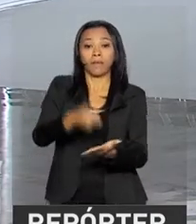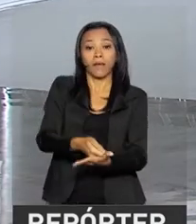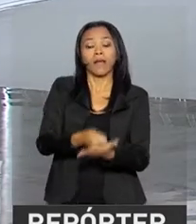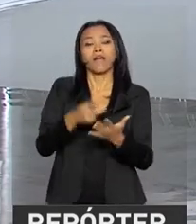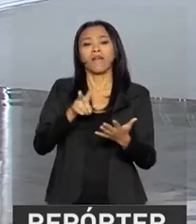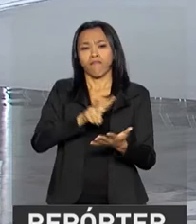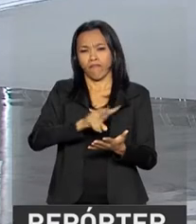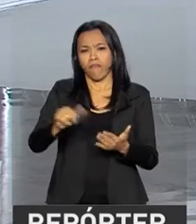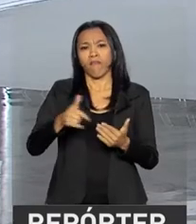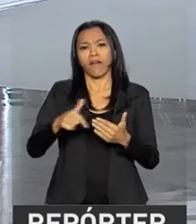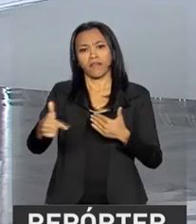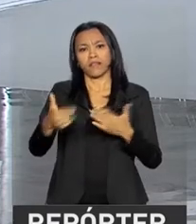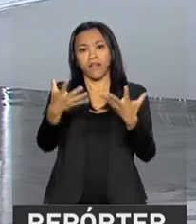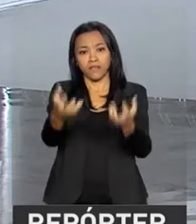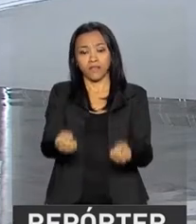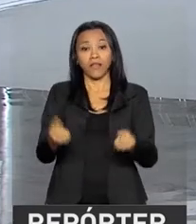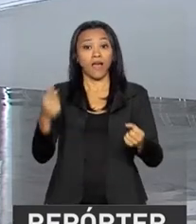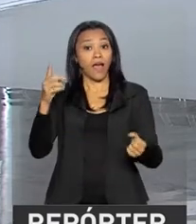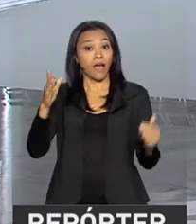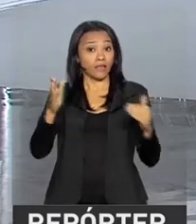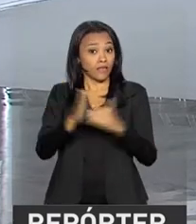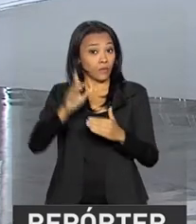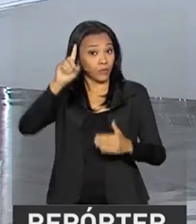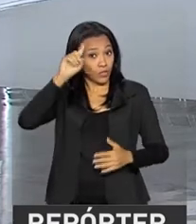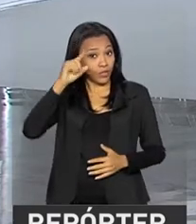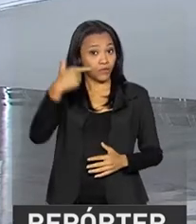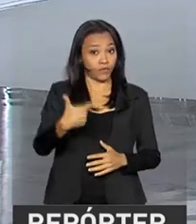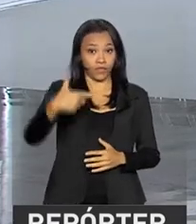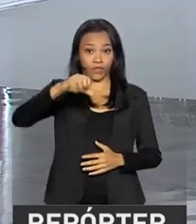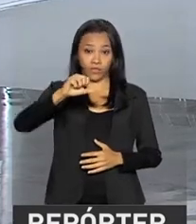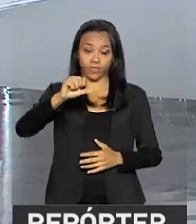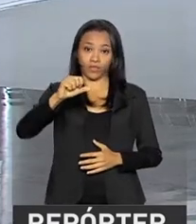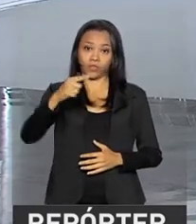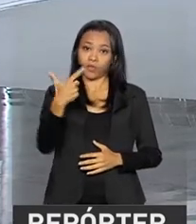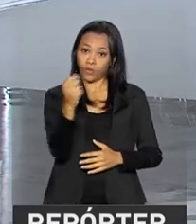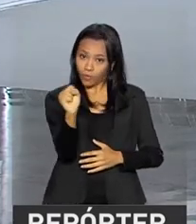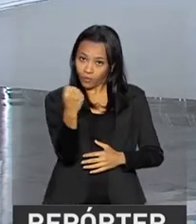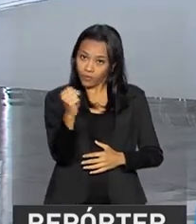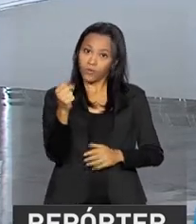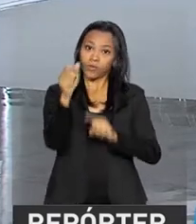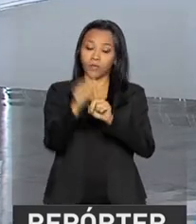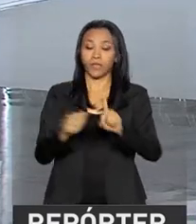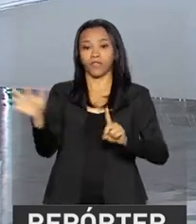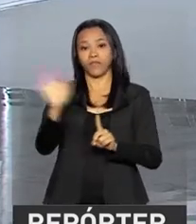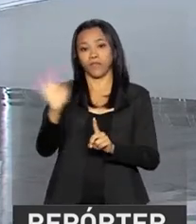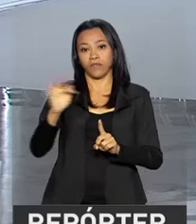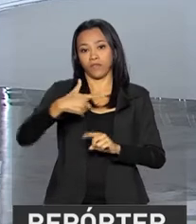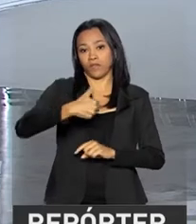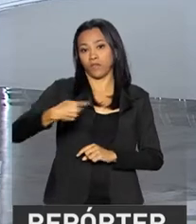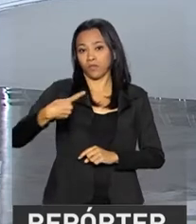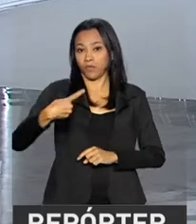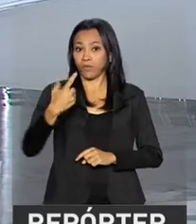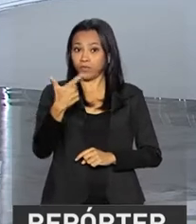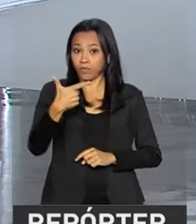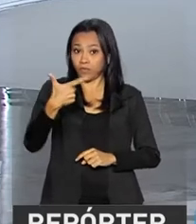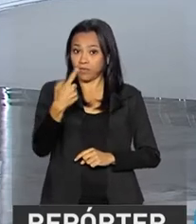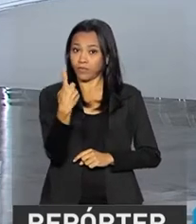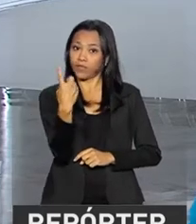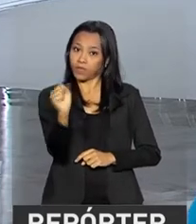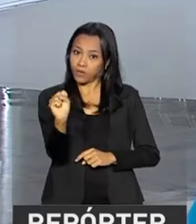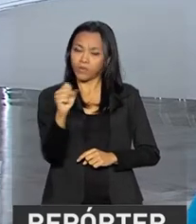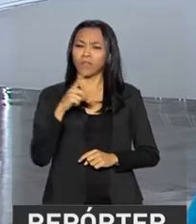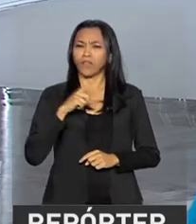até o dia 28 de fevereiro de 2018 o texto teve vários dispositivos vetados